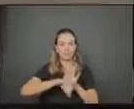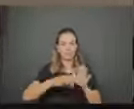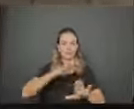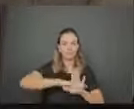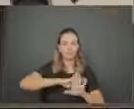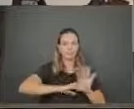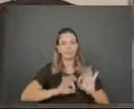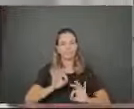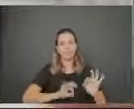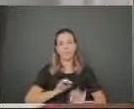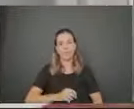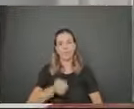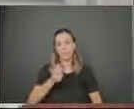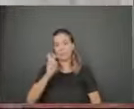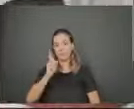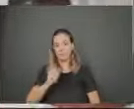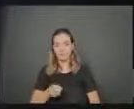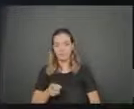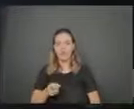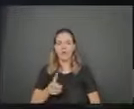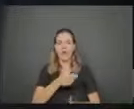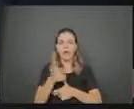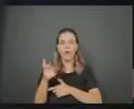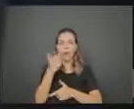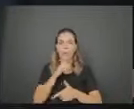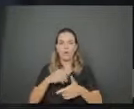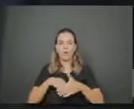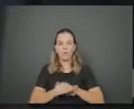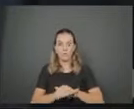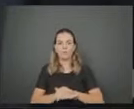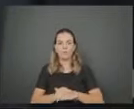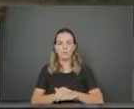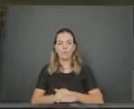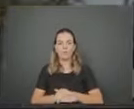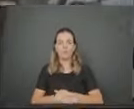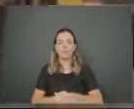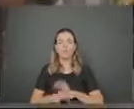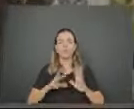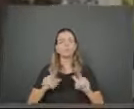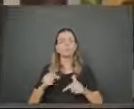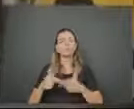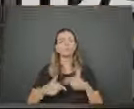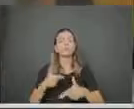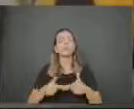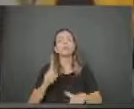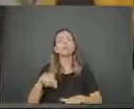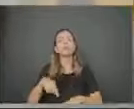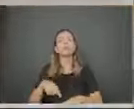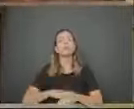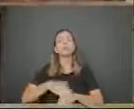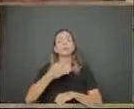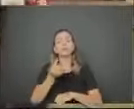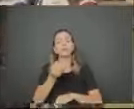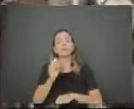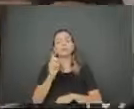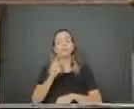retiradas de circulação. Todo esse trabalho resultou na prisão e apreensão de mais de 60 mil pessoas.